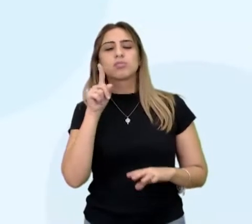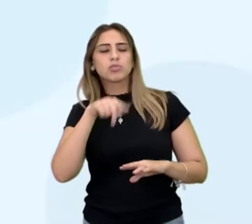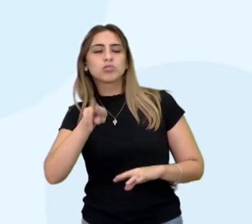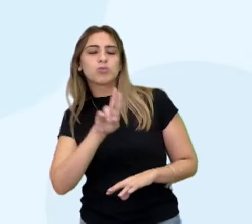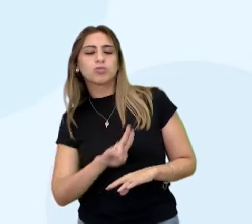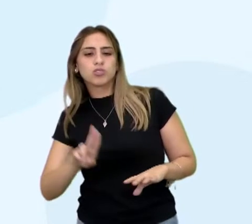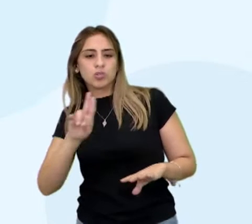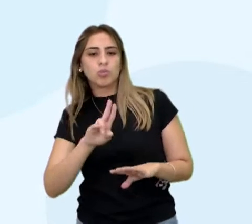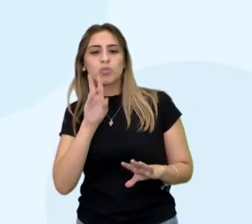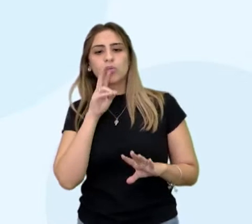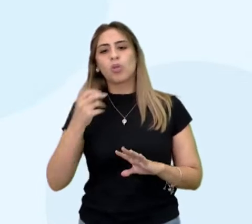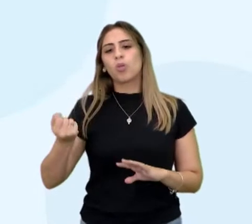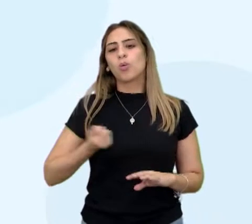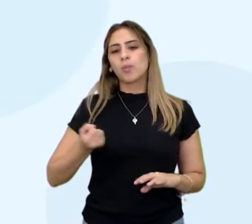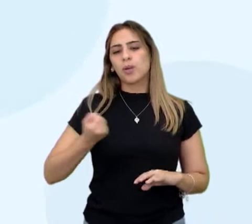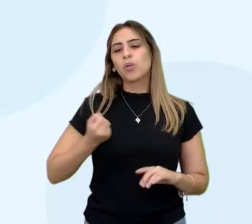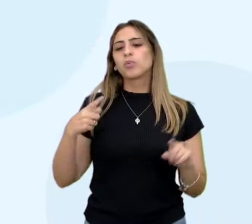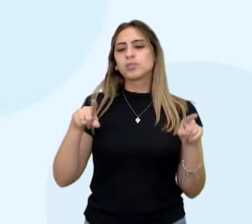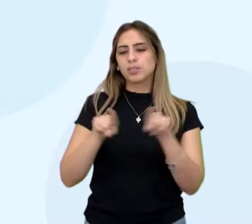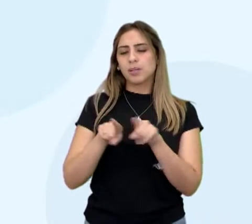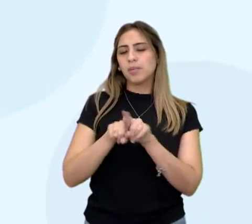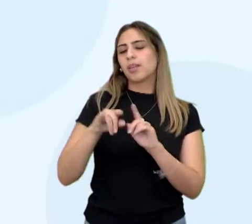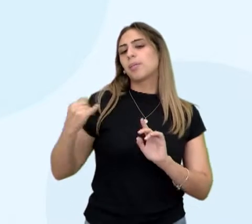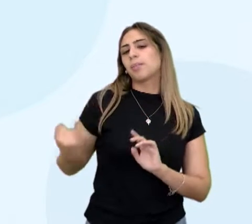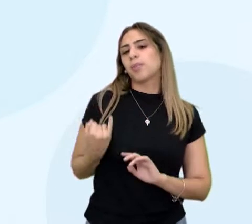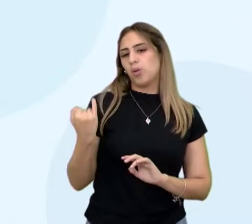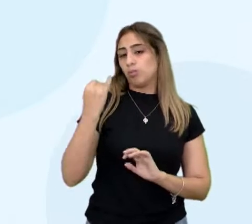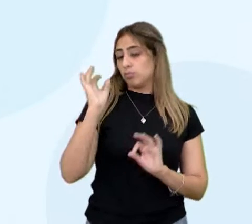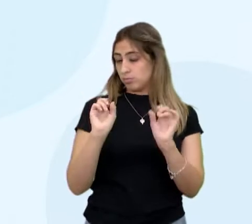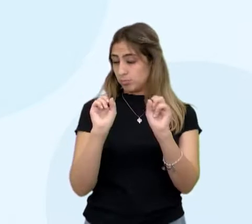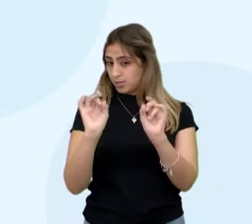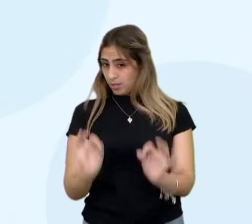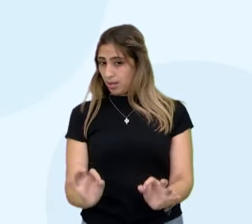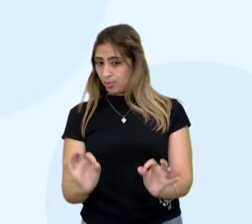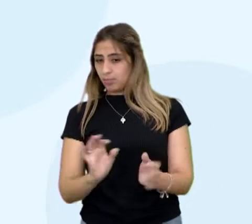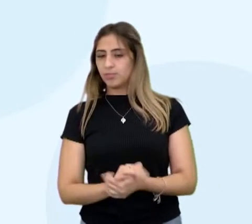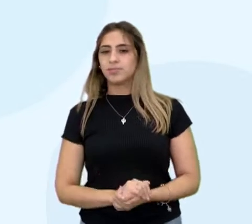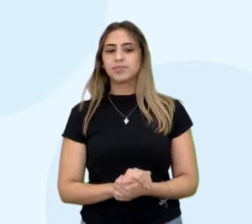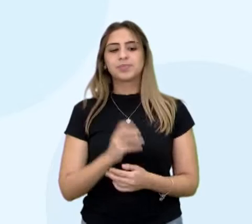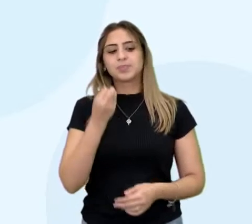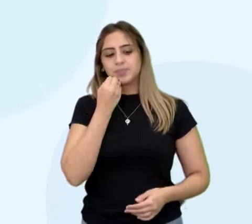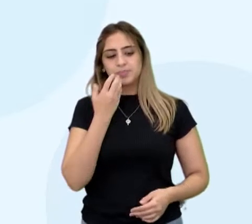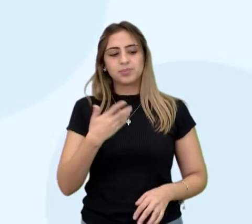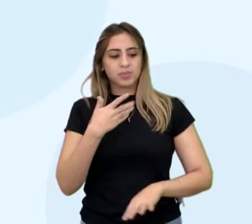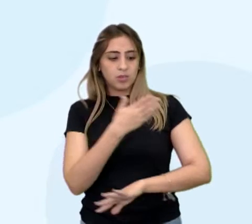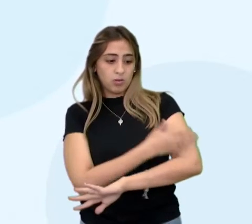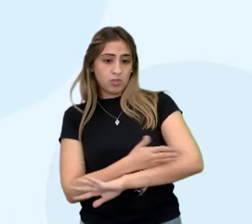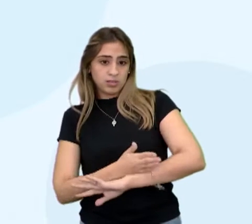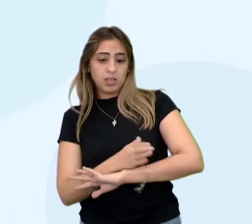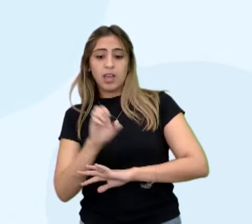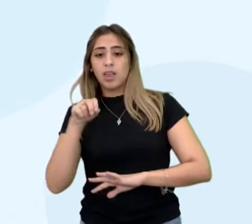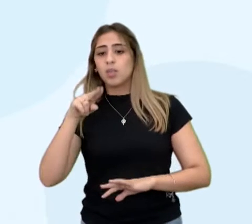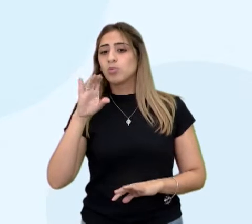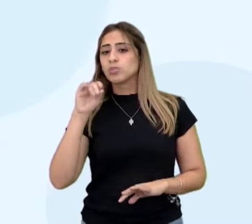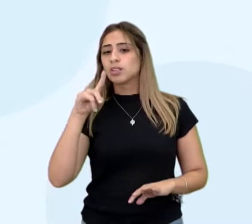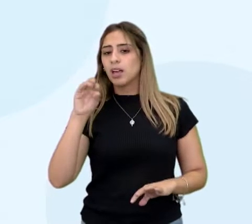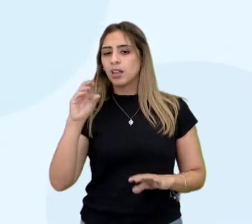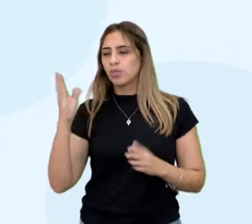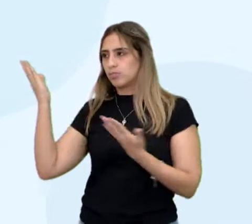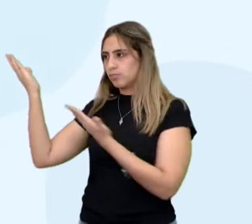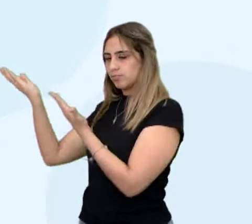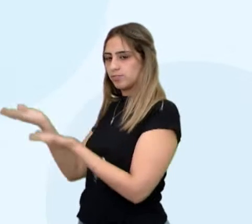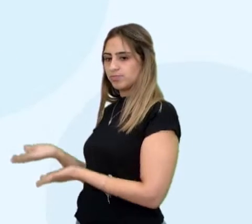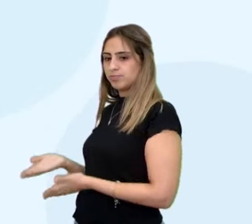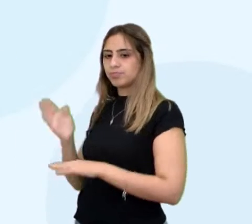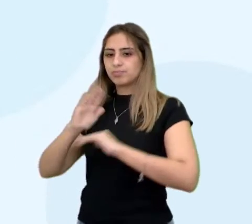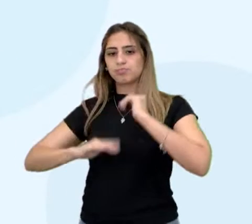intitula Números Também Importam, certo? Bom, vou começar enunciando aqui para vocês a